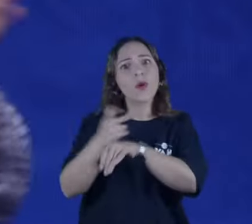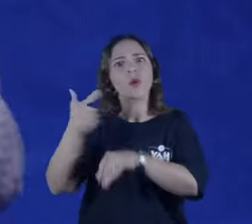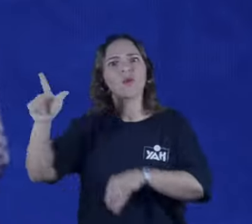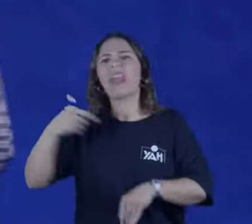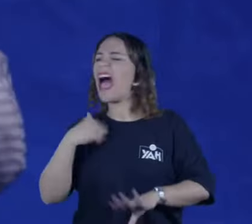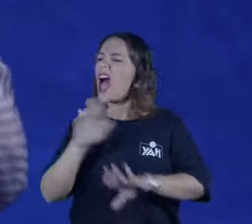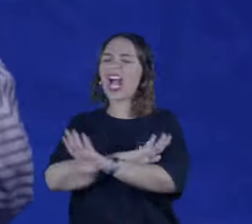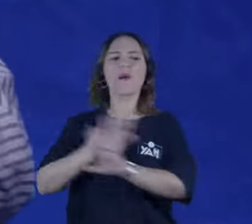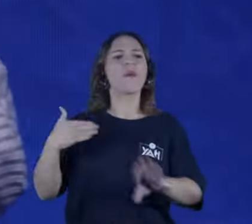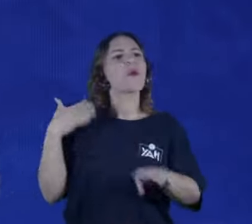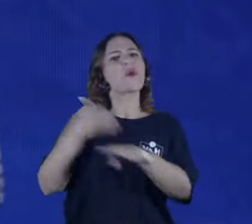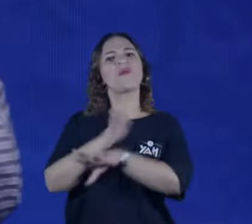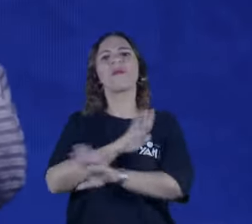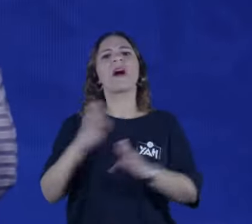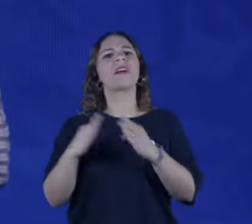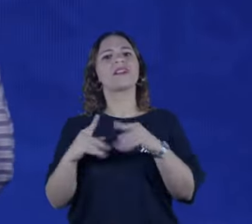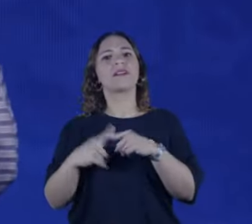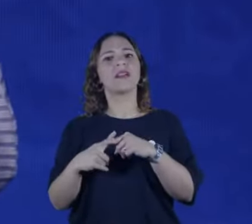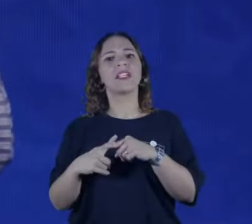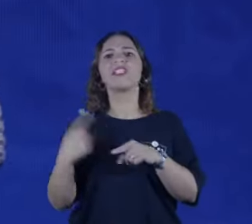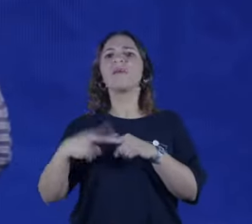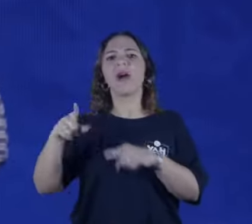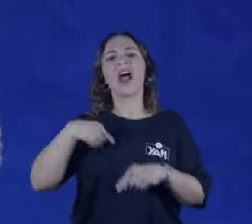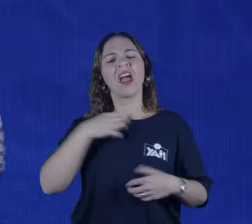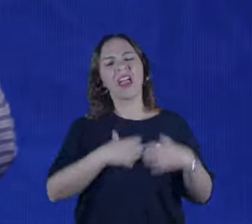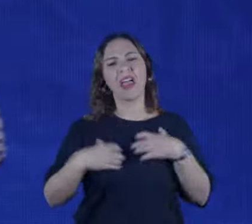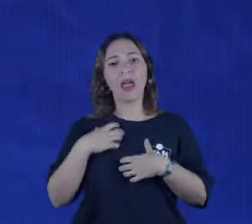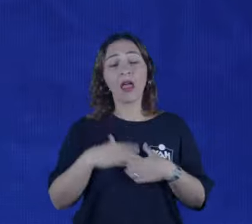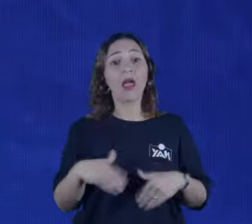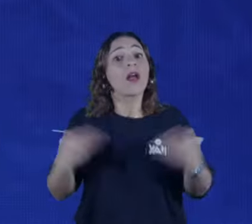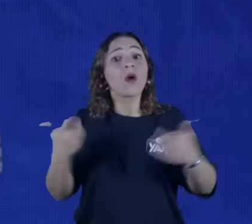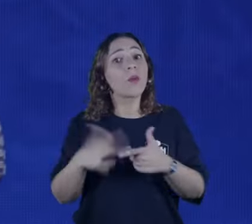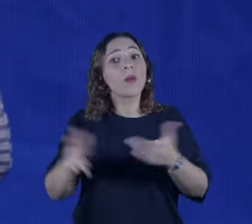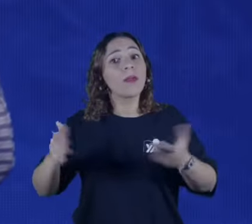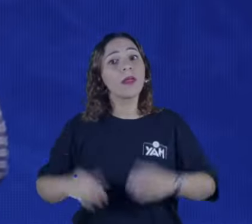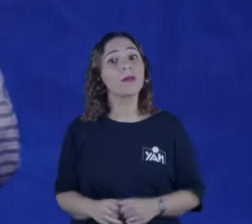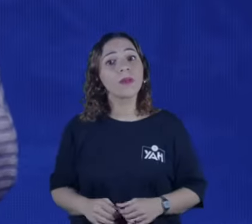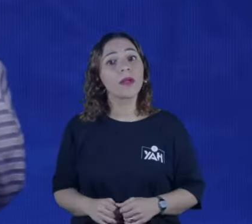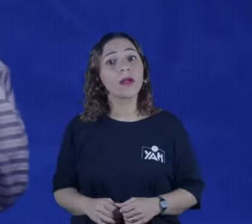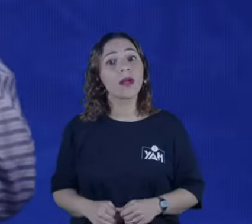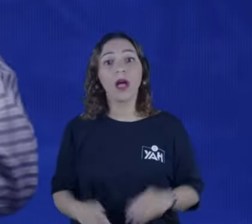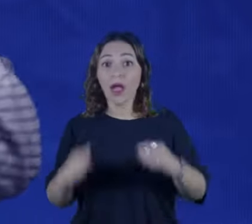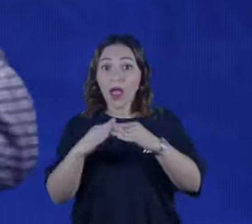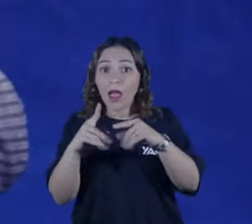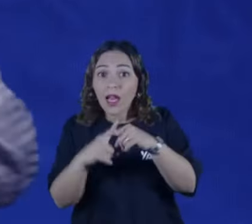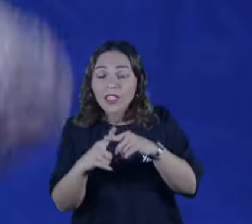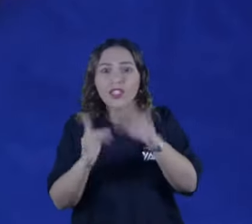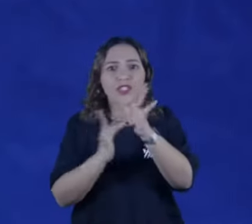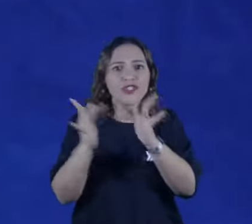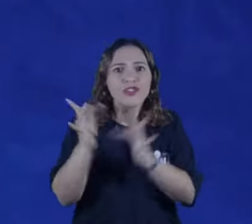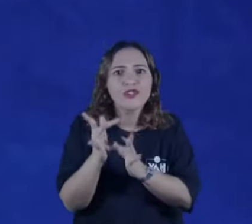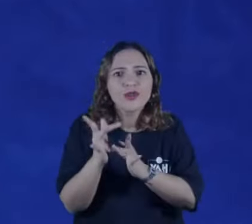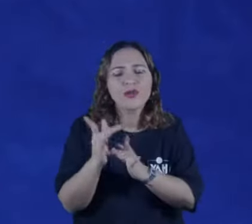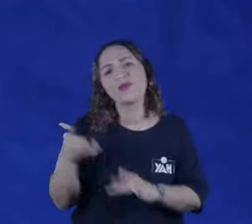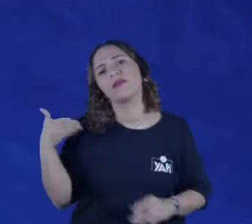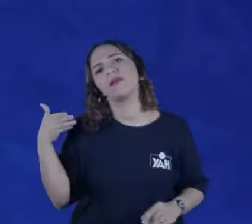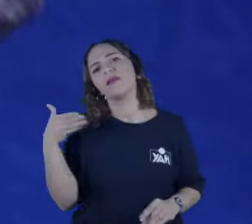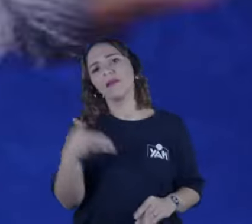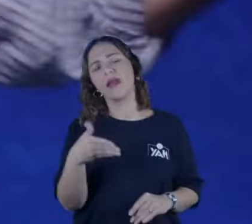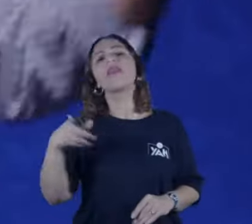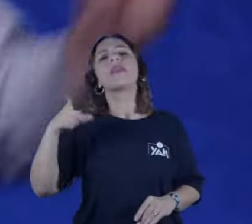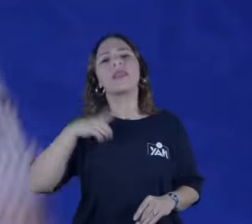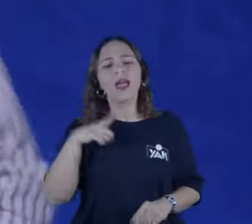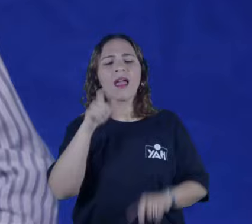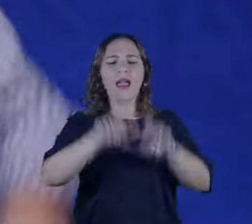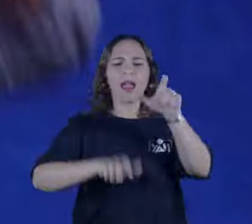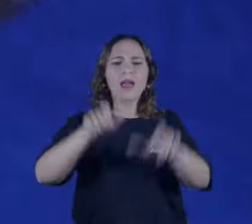vou mais para a igreja, porque a igreja eu tive uma decepção. E daí? A igreja de Jesus, meu querido, e existem